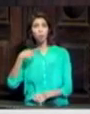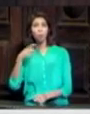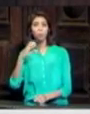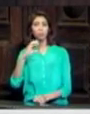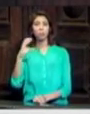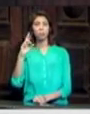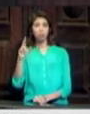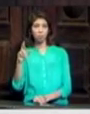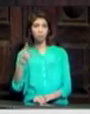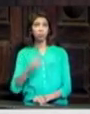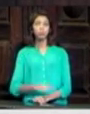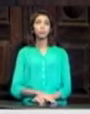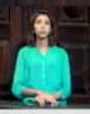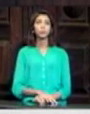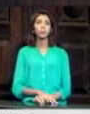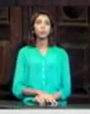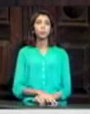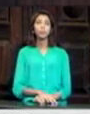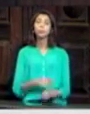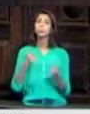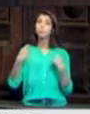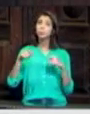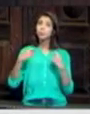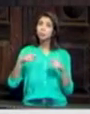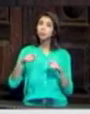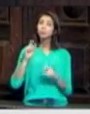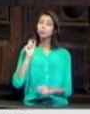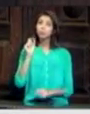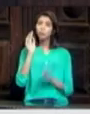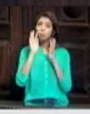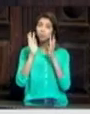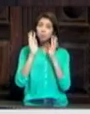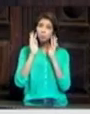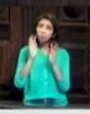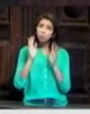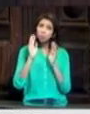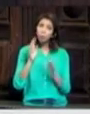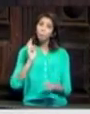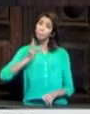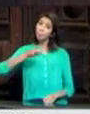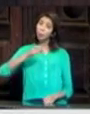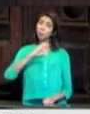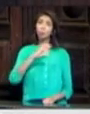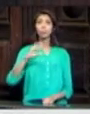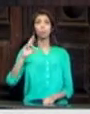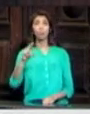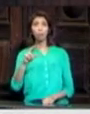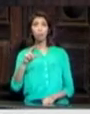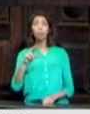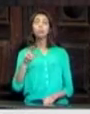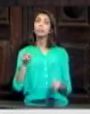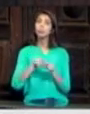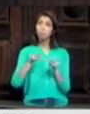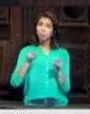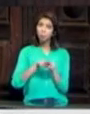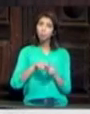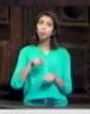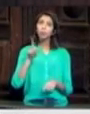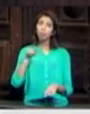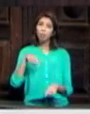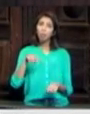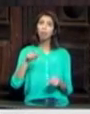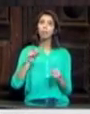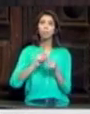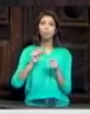CCR. É preciso que se considere que a própria CCR, que também é a operadora da